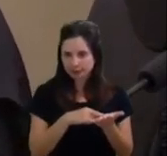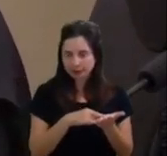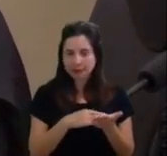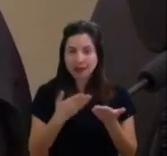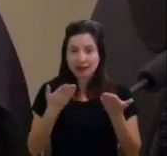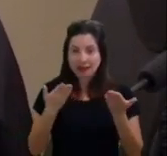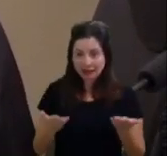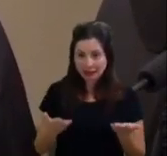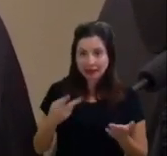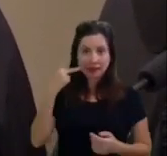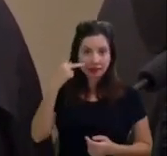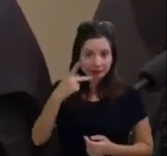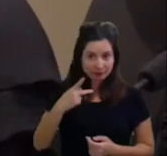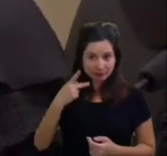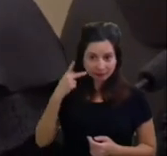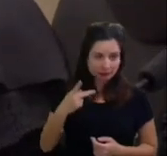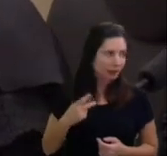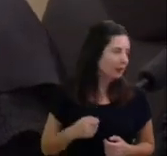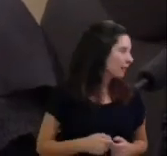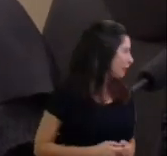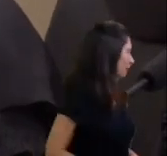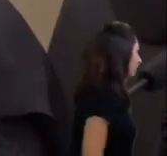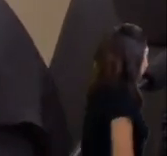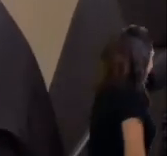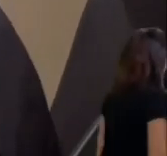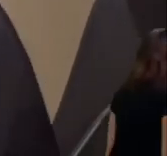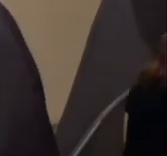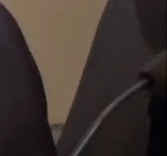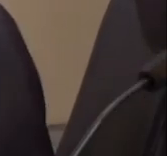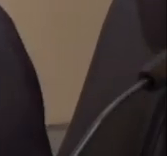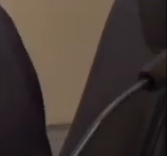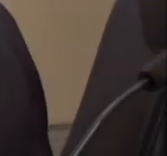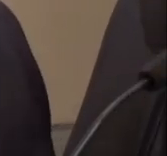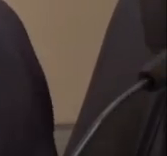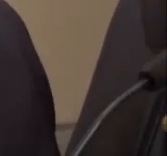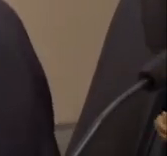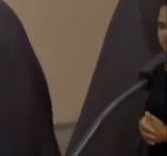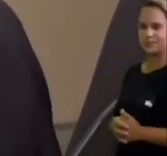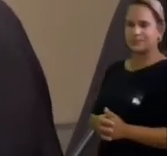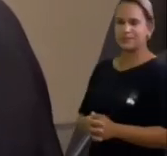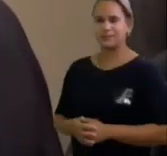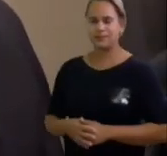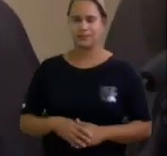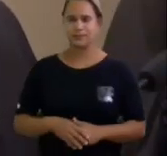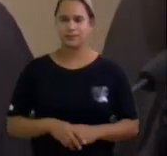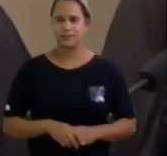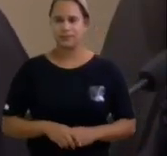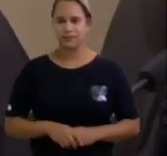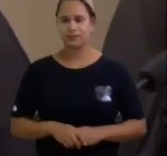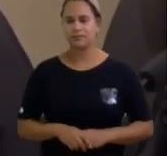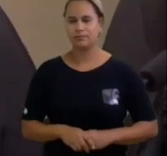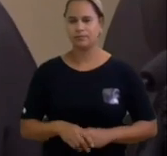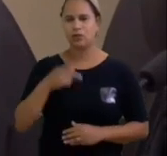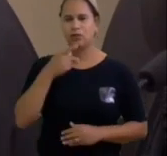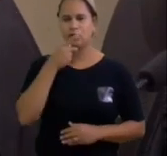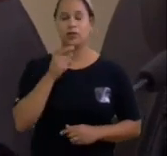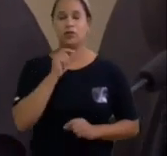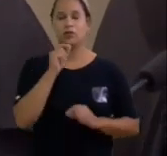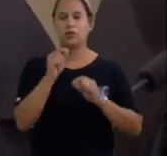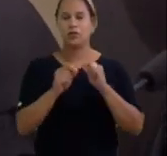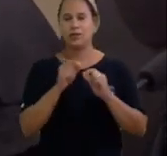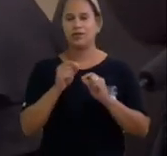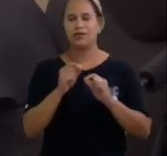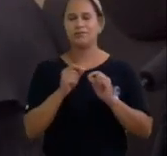aqui é que não é necessário que as despesas sejam ilícitas de per si. Estamos falando da aplicação irrestrita